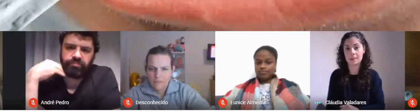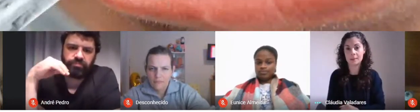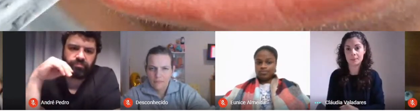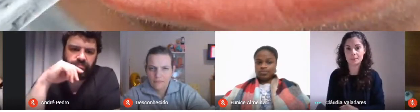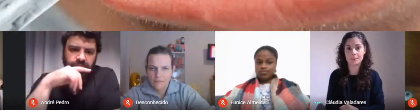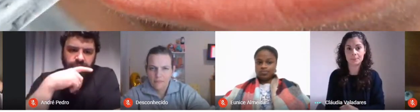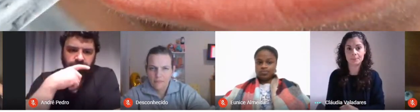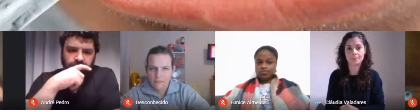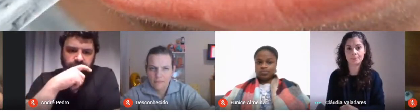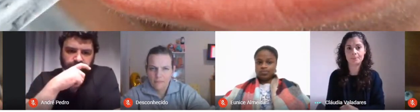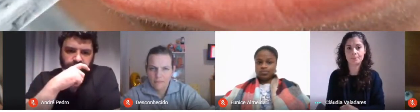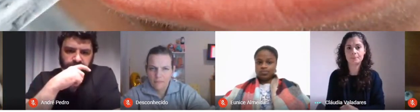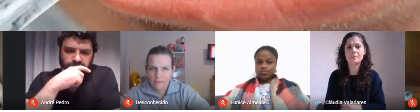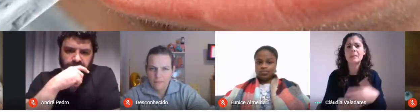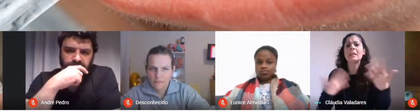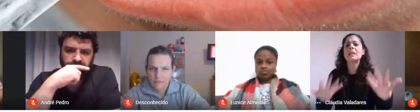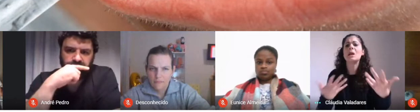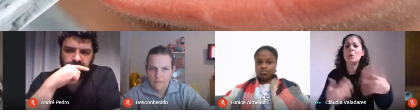Agora,